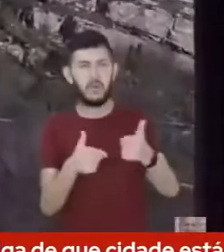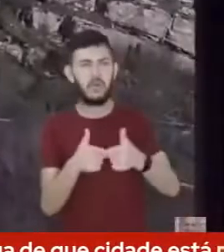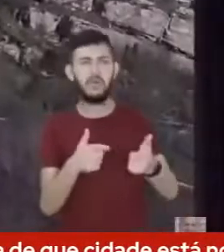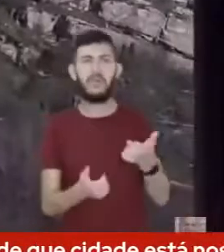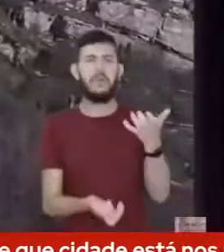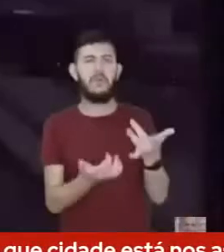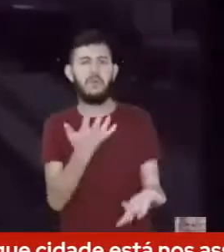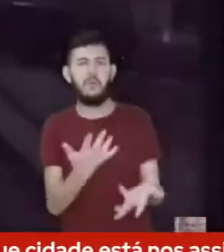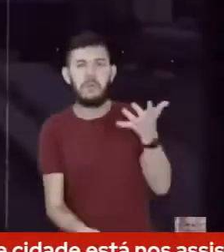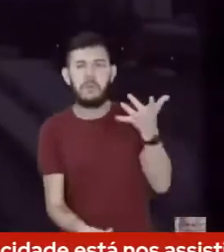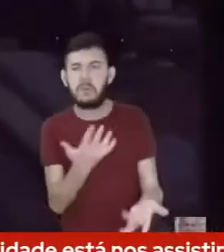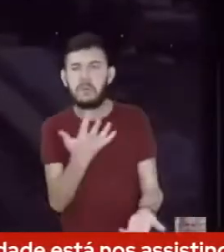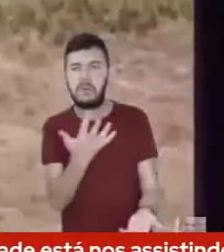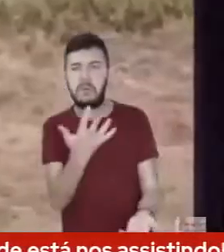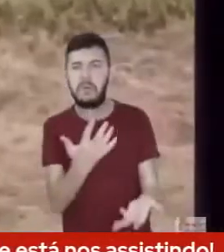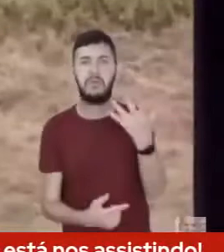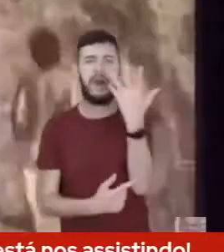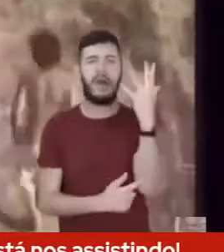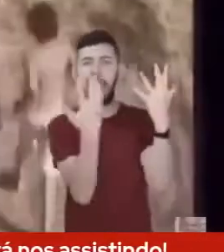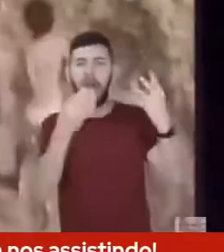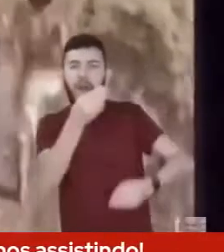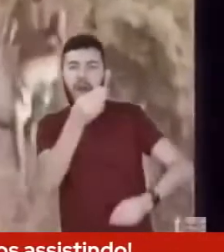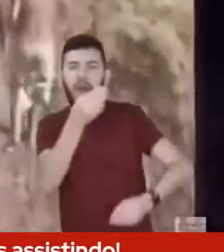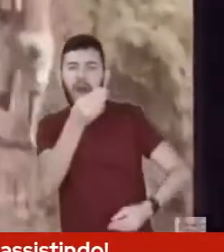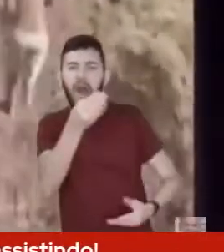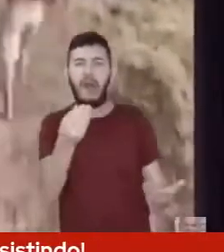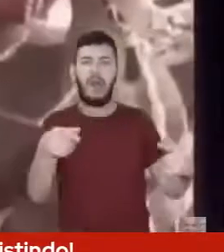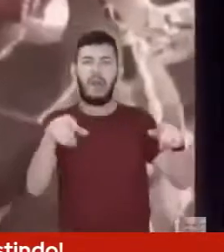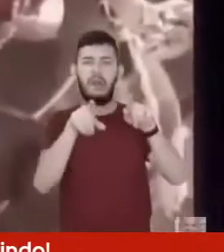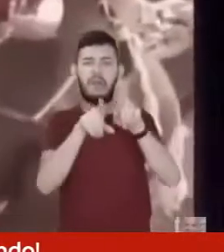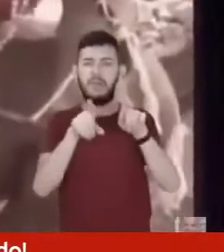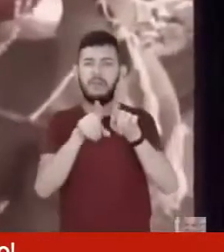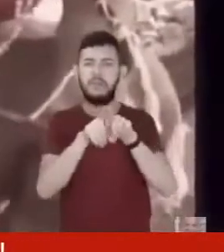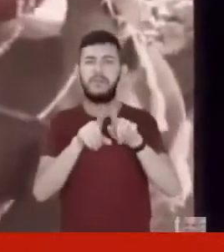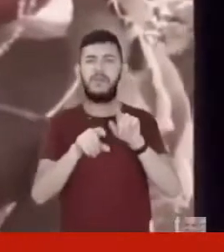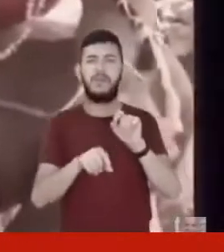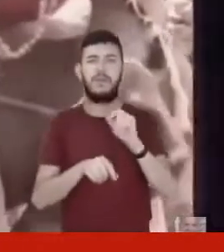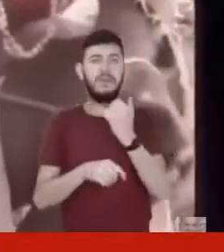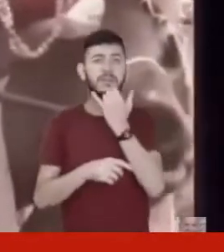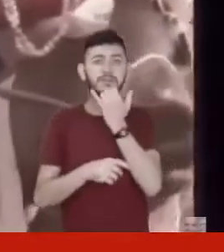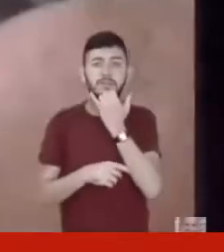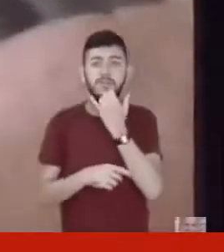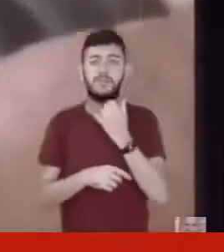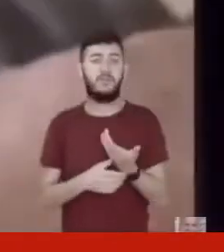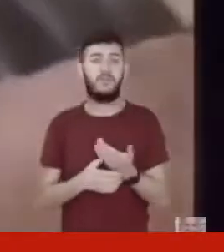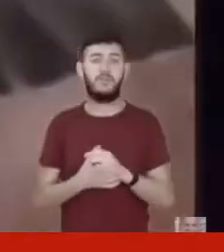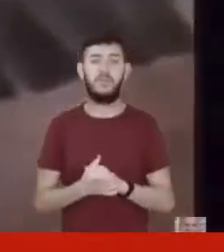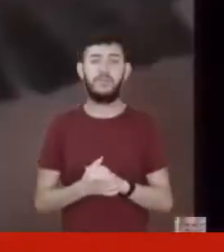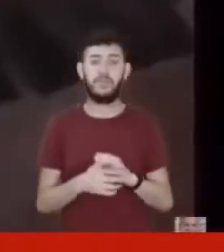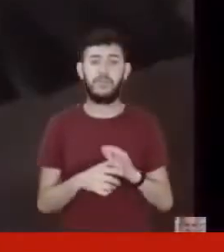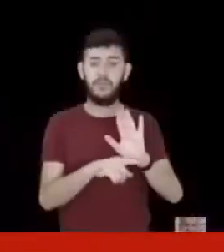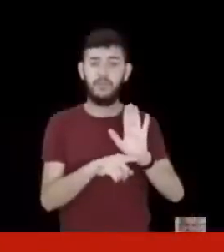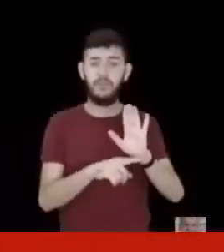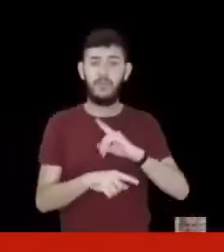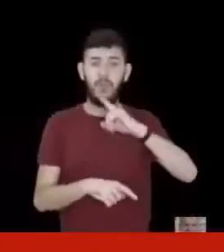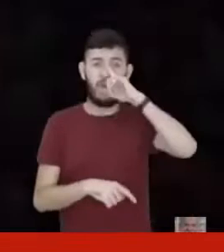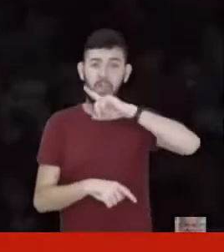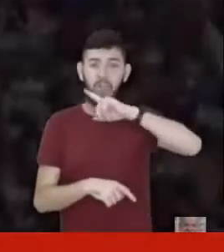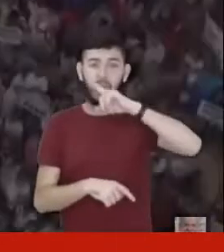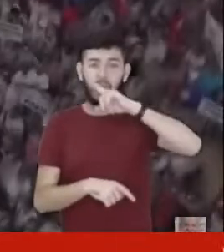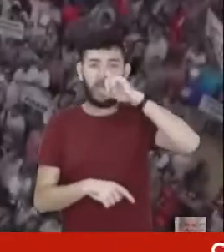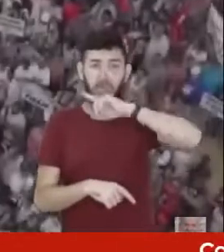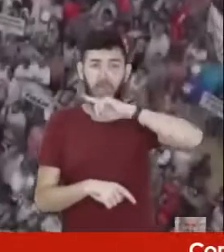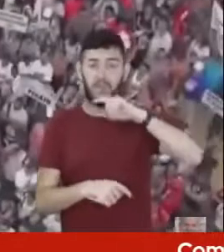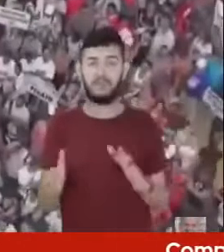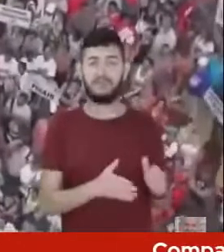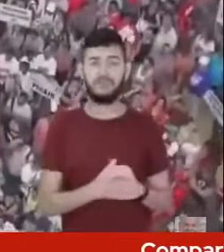ataques à democracia e instituições, incitação ao ódio, discriminação e preconceito. E a gente fez o quê?